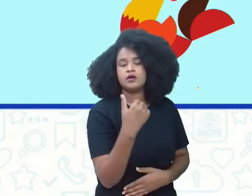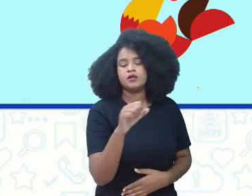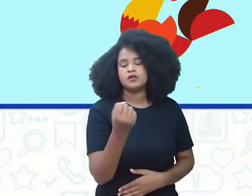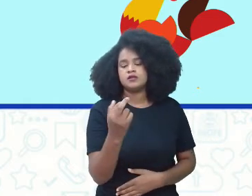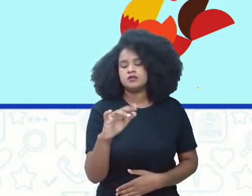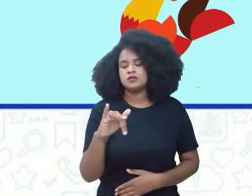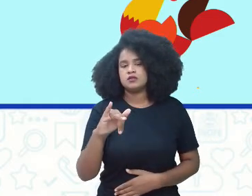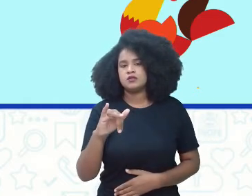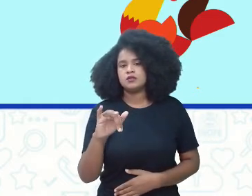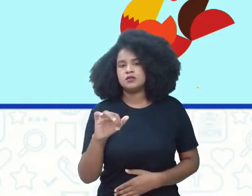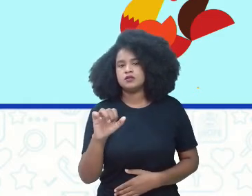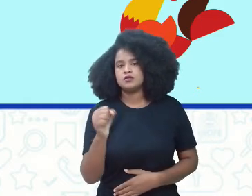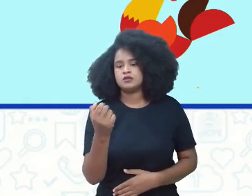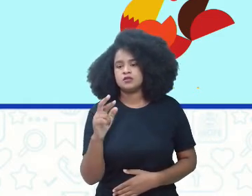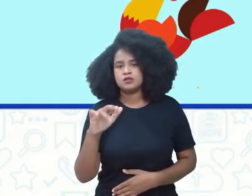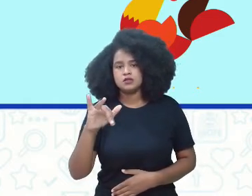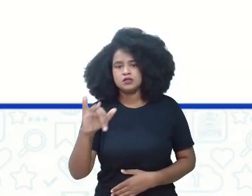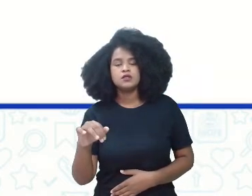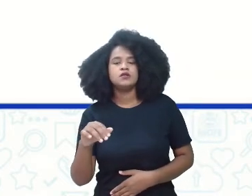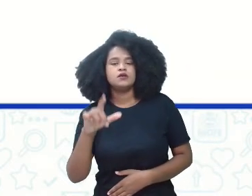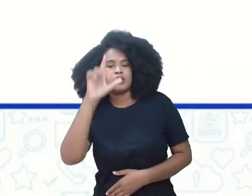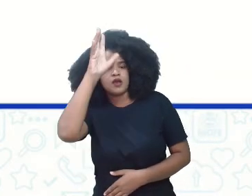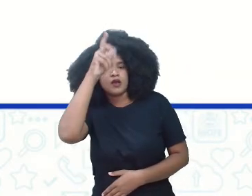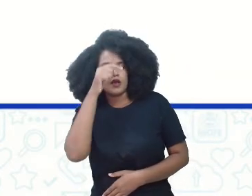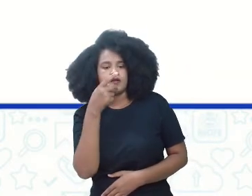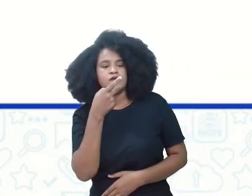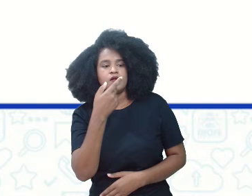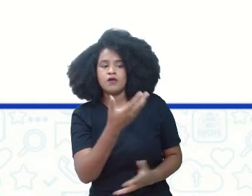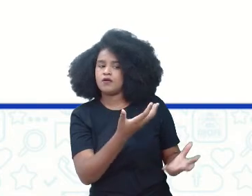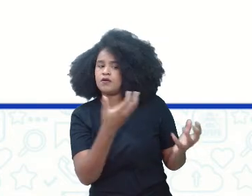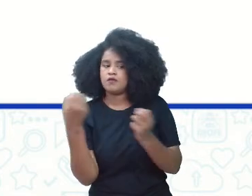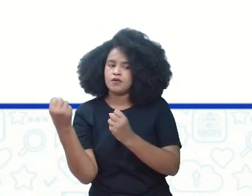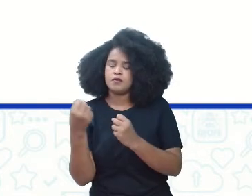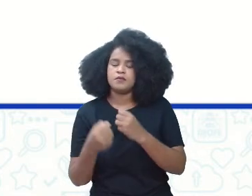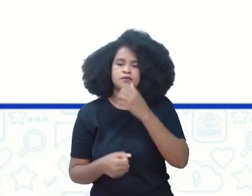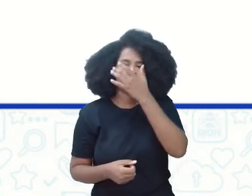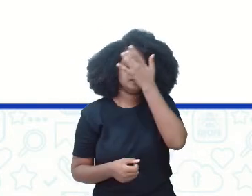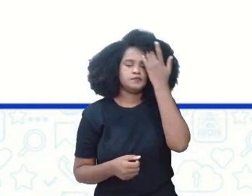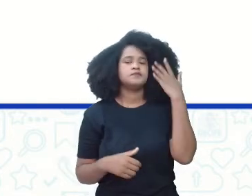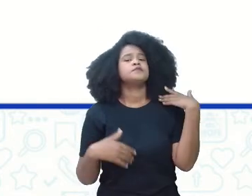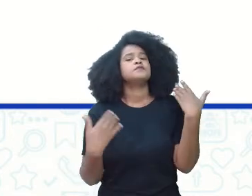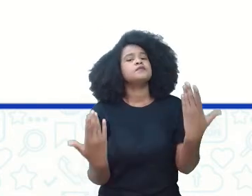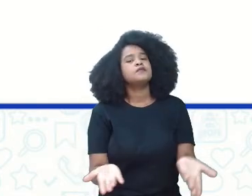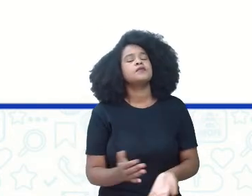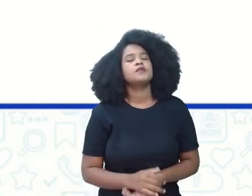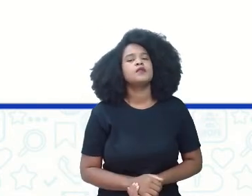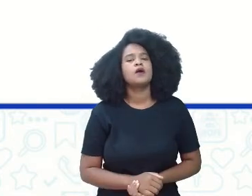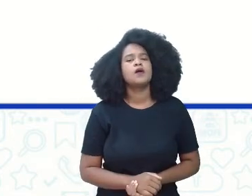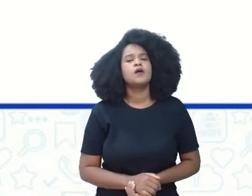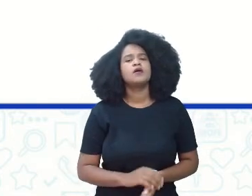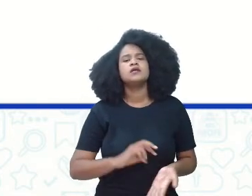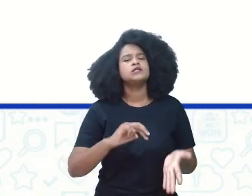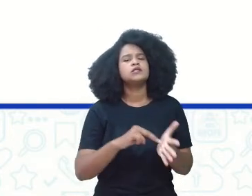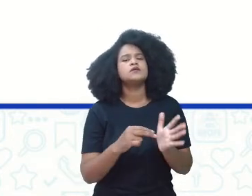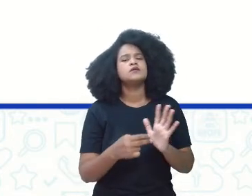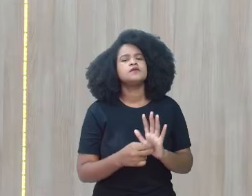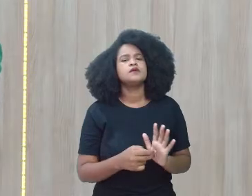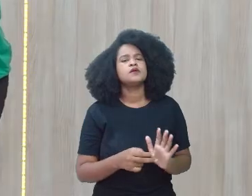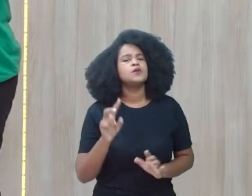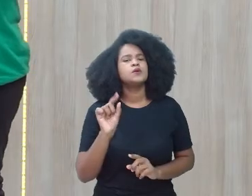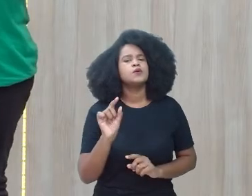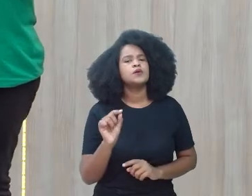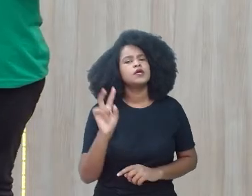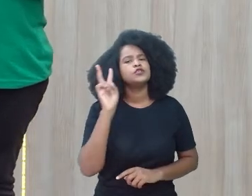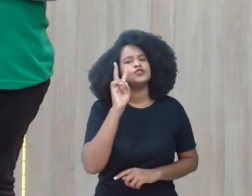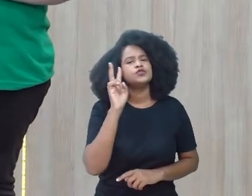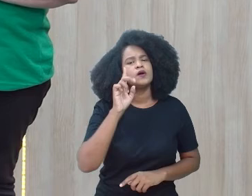Siri, vamos embora, disse o galo. Então, qual a moral dessa história? O que